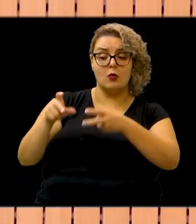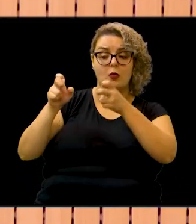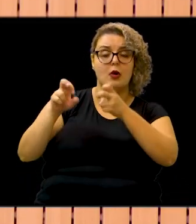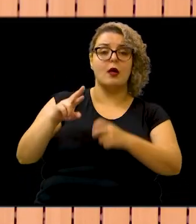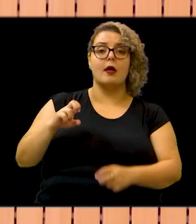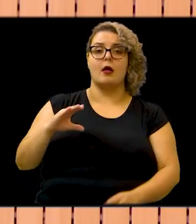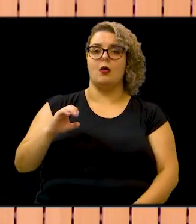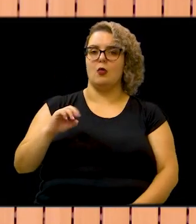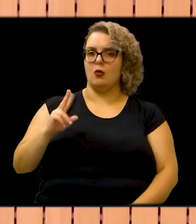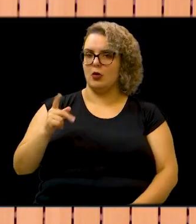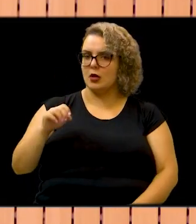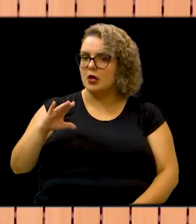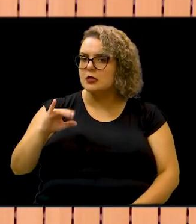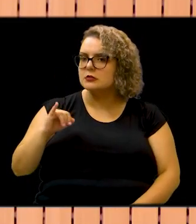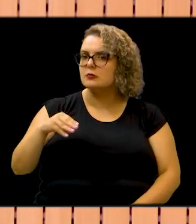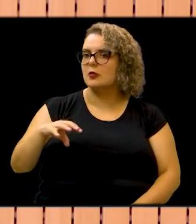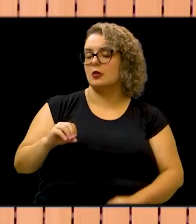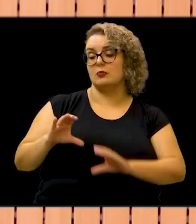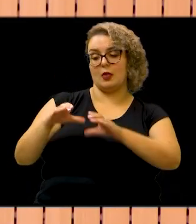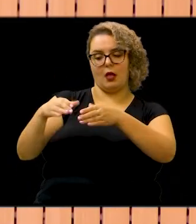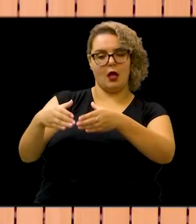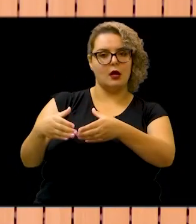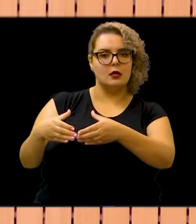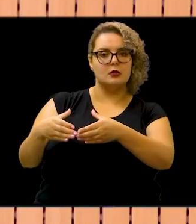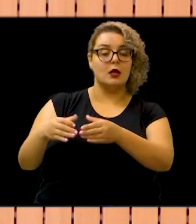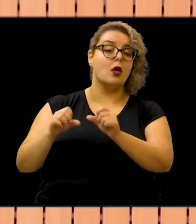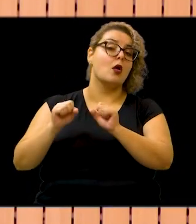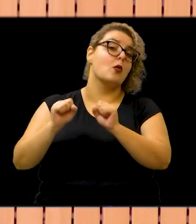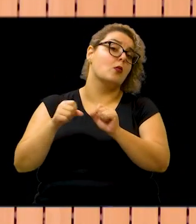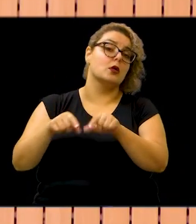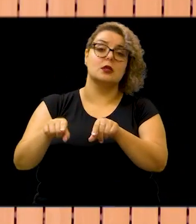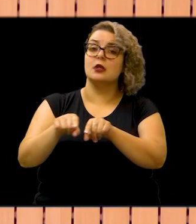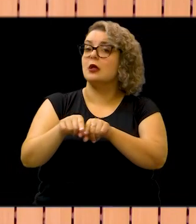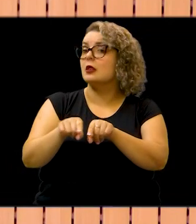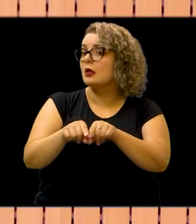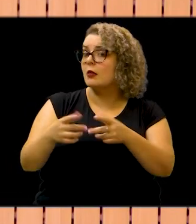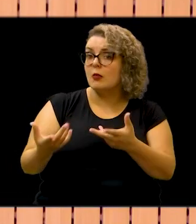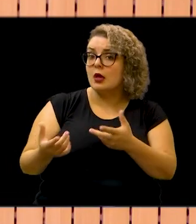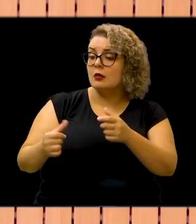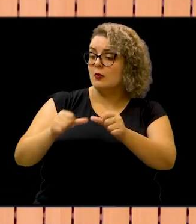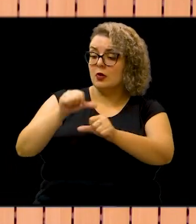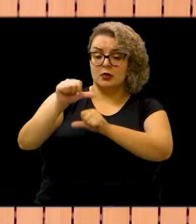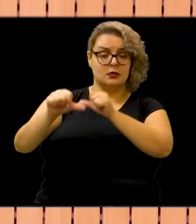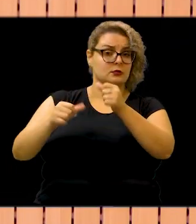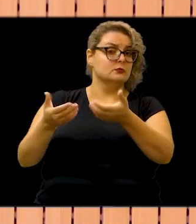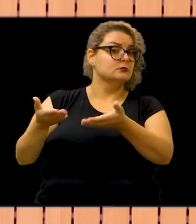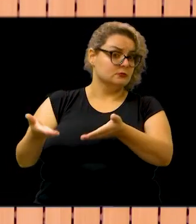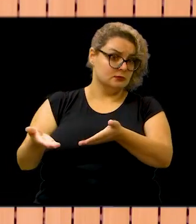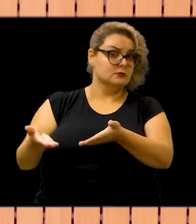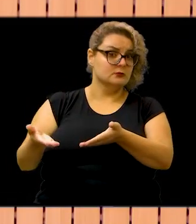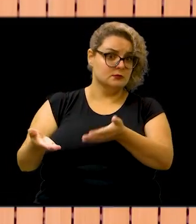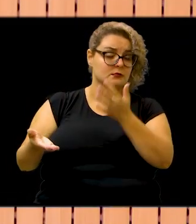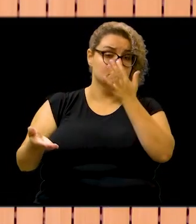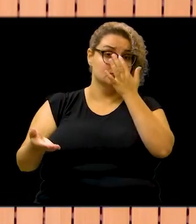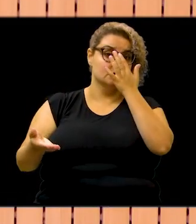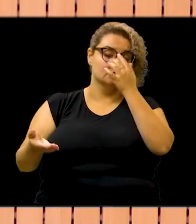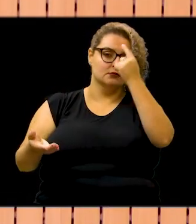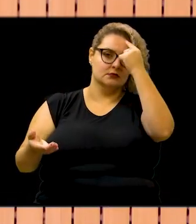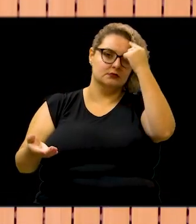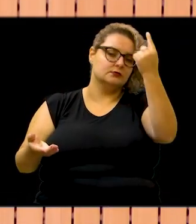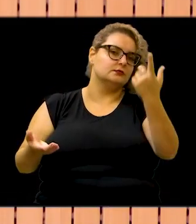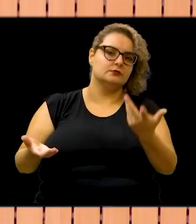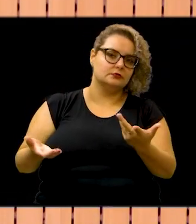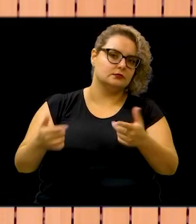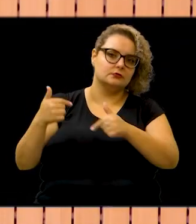um reconhecimento da categoria. Era um bônus que poderia, inclusive, modificar ali, né,